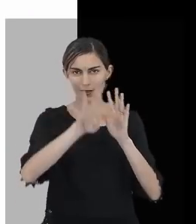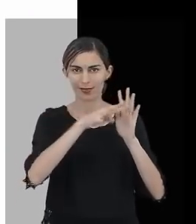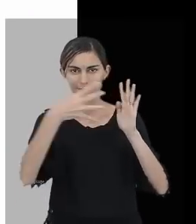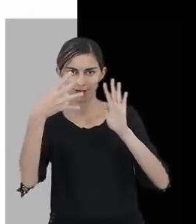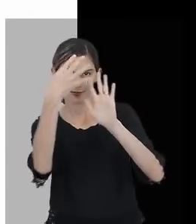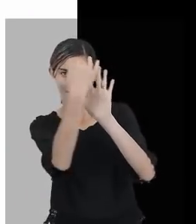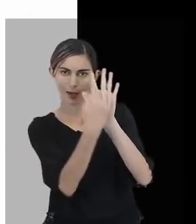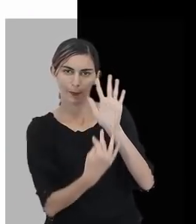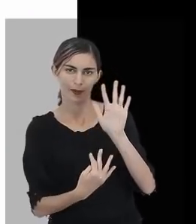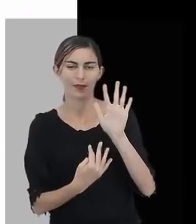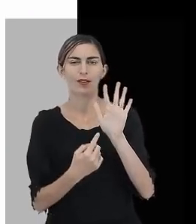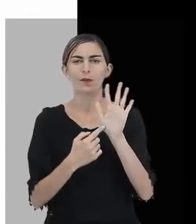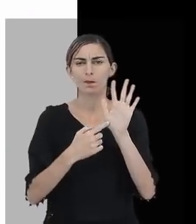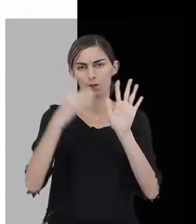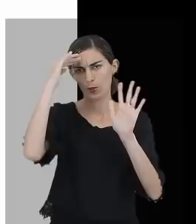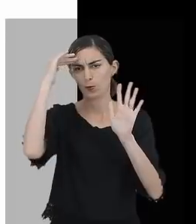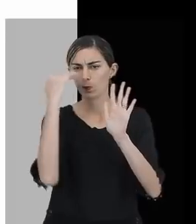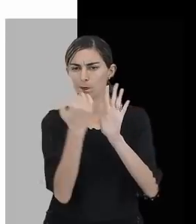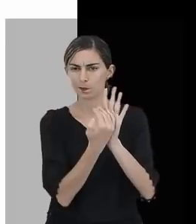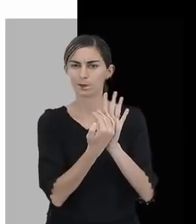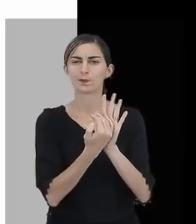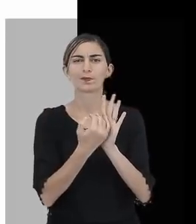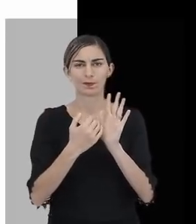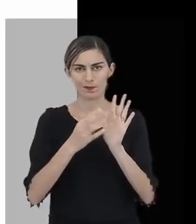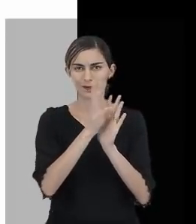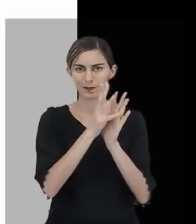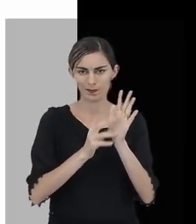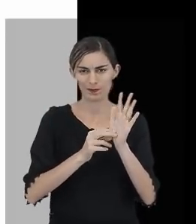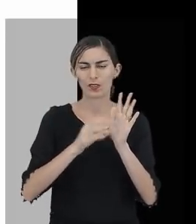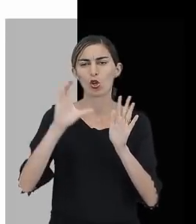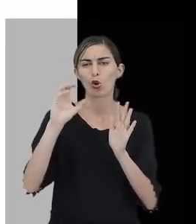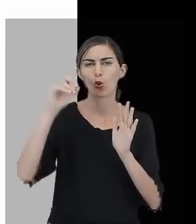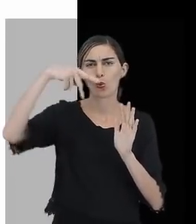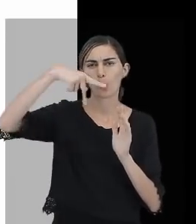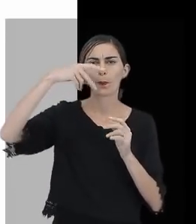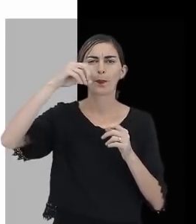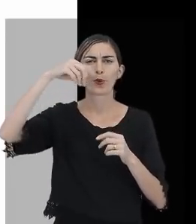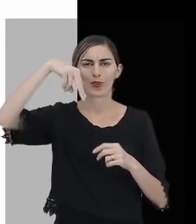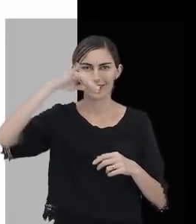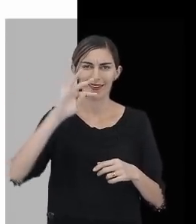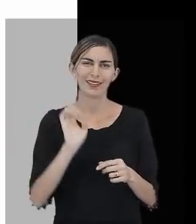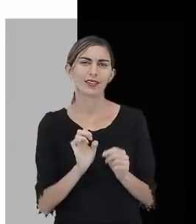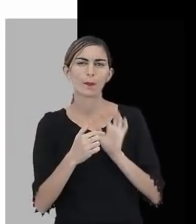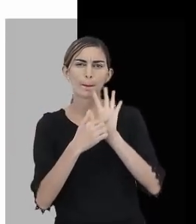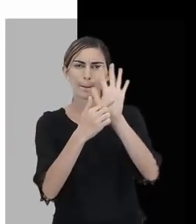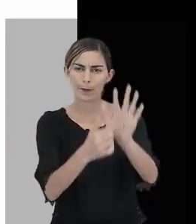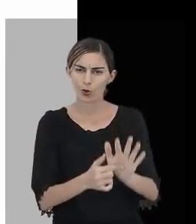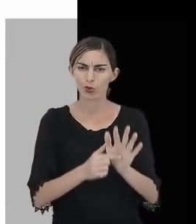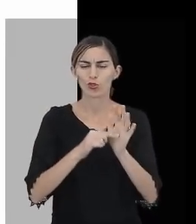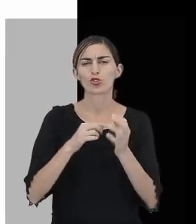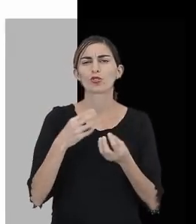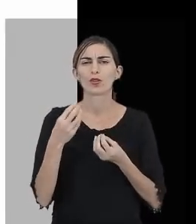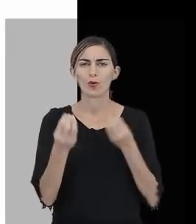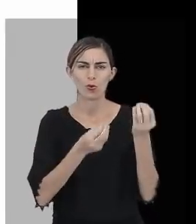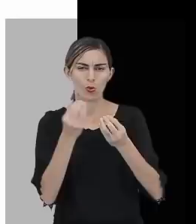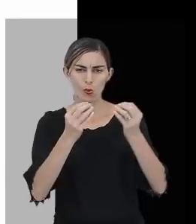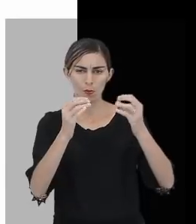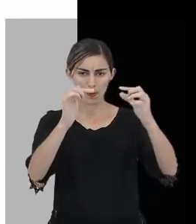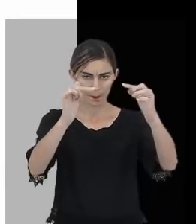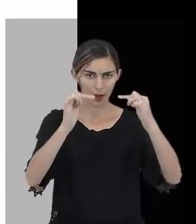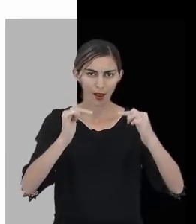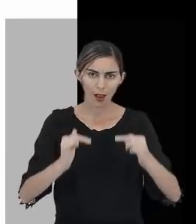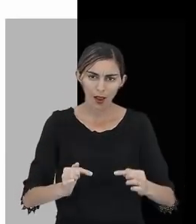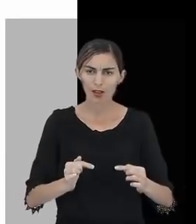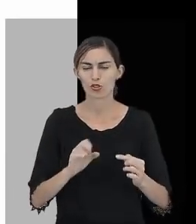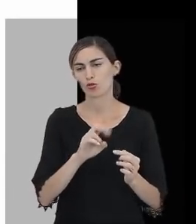tabelinha das propriedades que a gente seta no nosso componente. E a gente pode dizer aqui, ó, se o layout está below, se um componente está